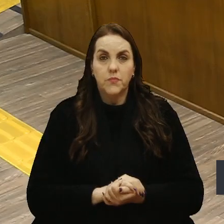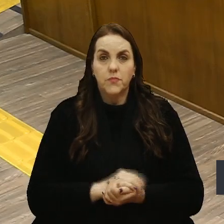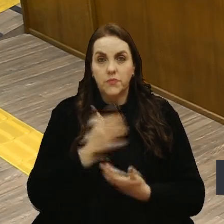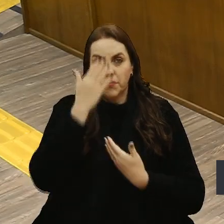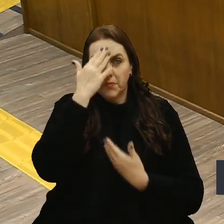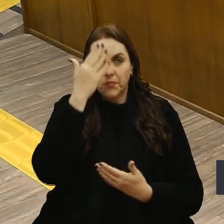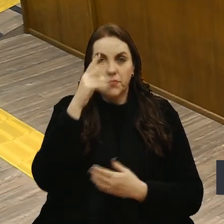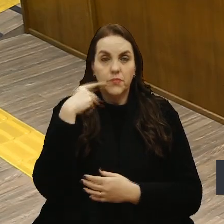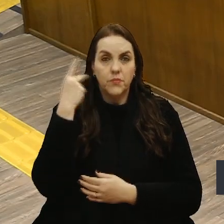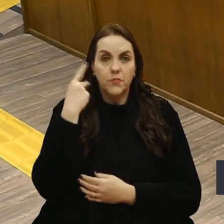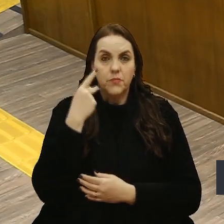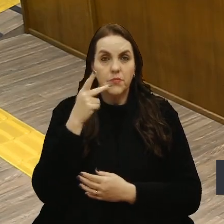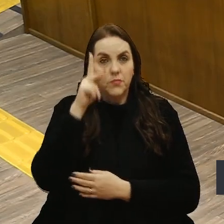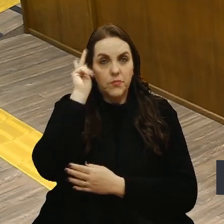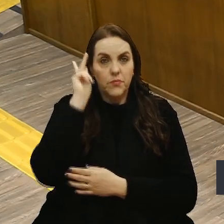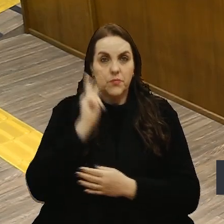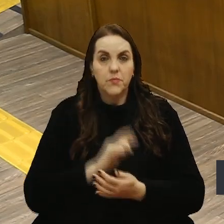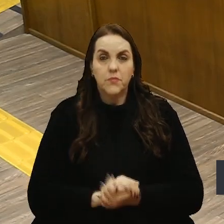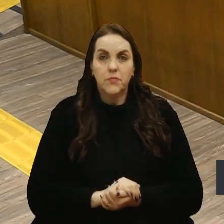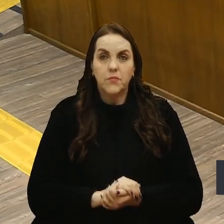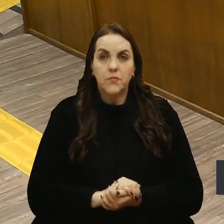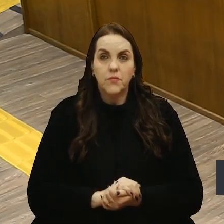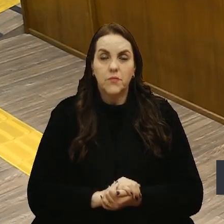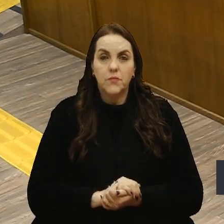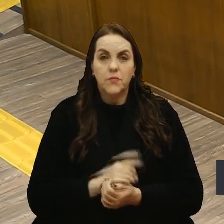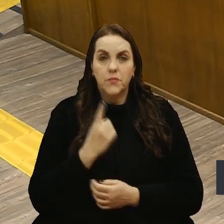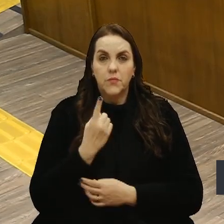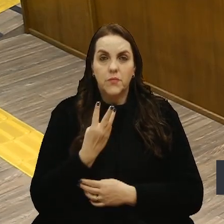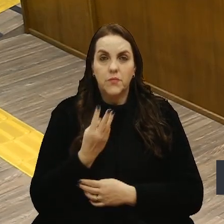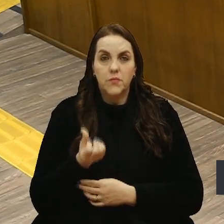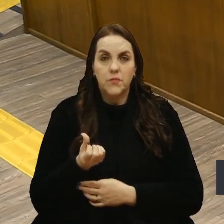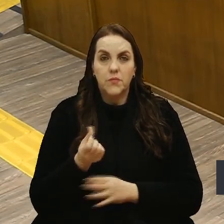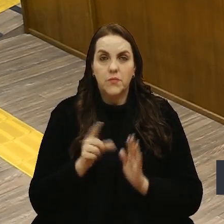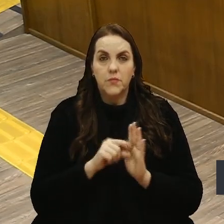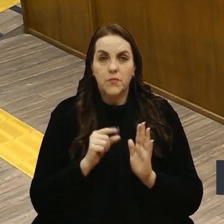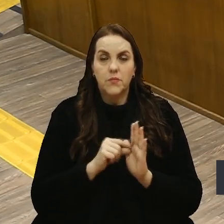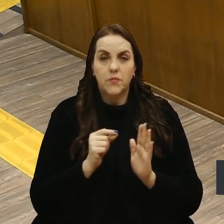Obrigado, vereador Iago. 136.